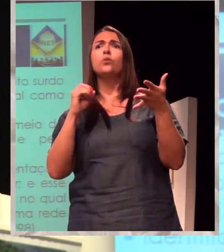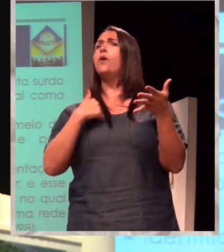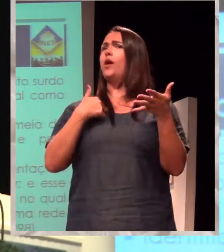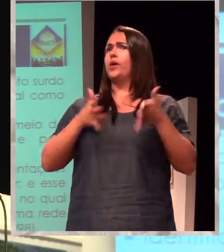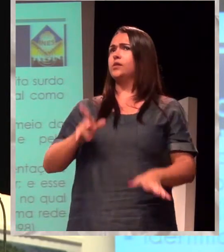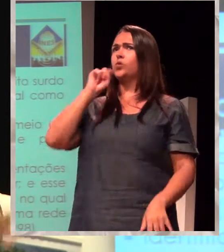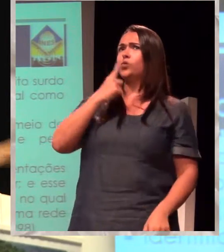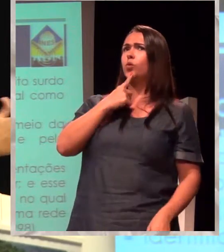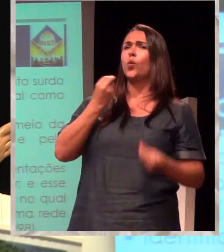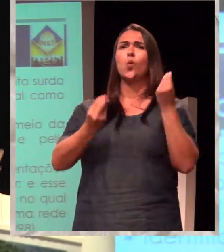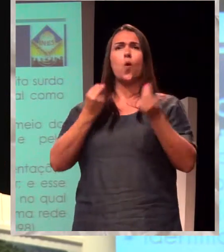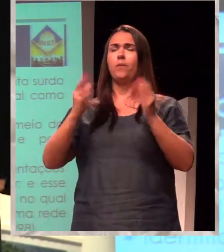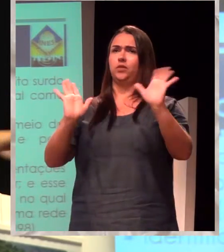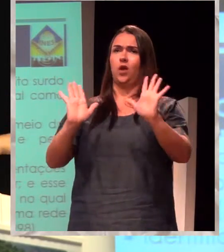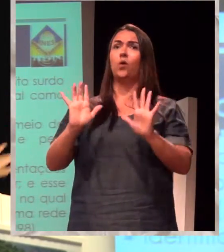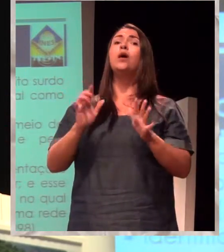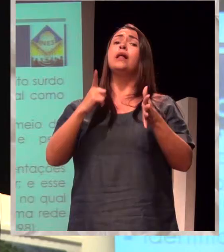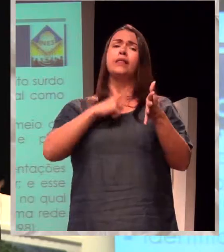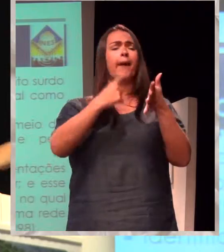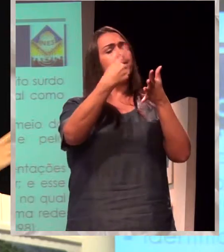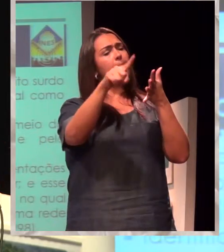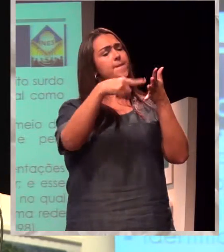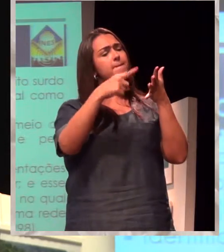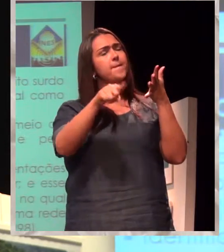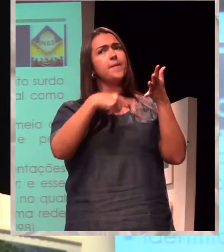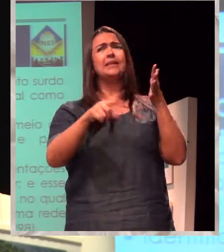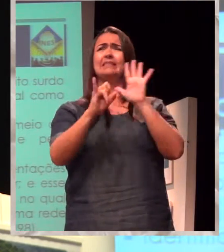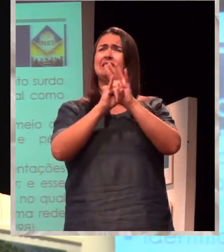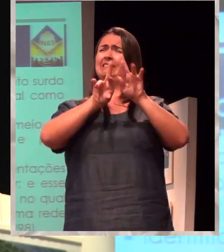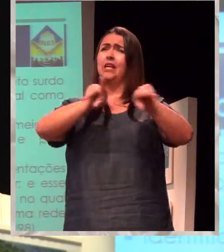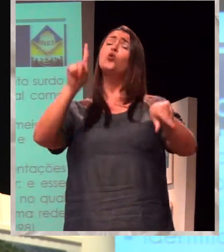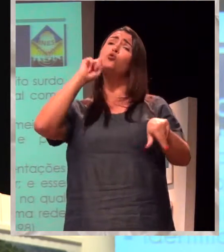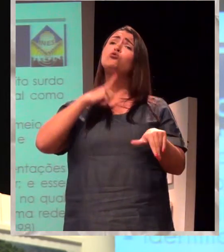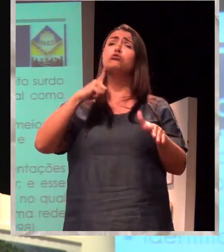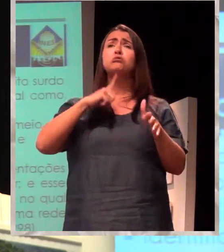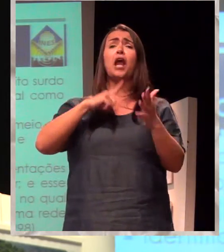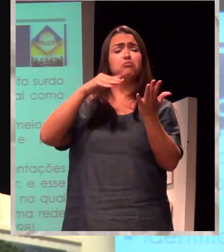não. Ele vai perpassar por todas essas identidades.